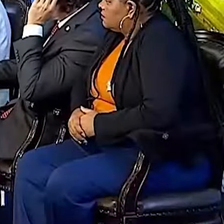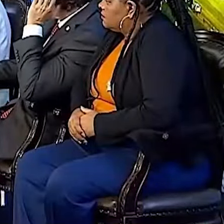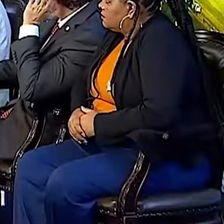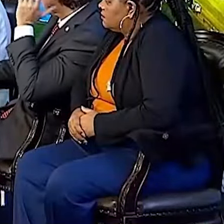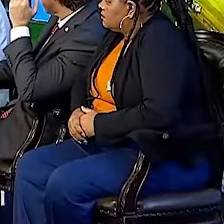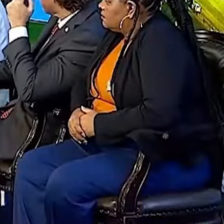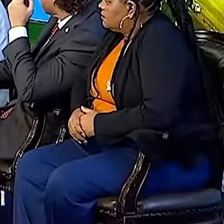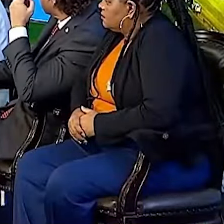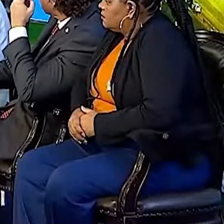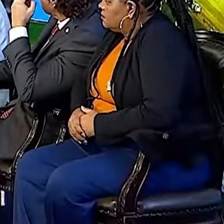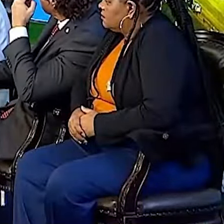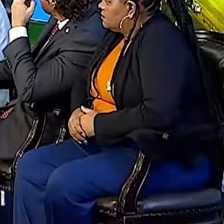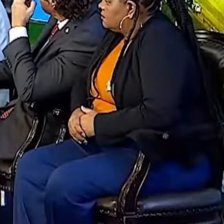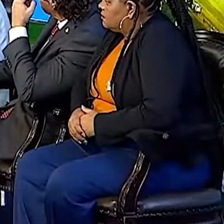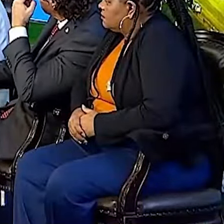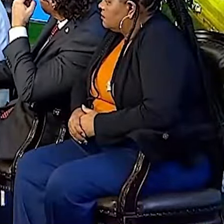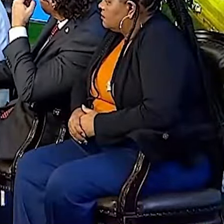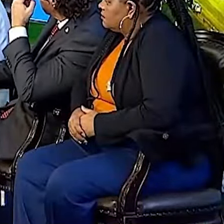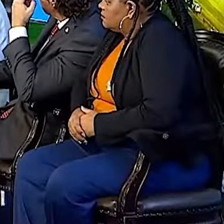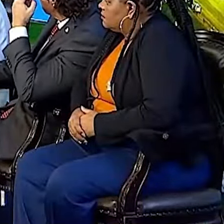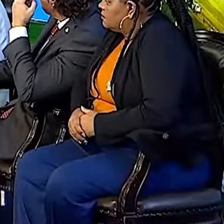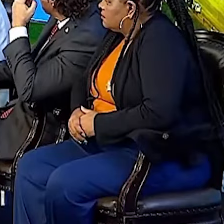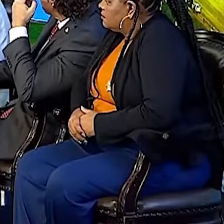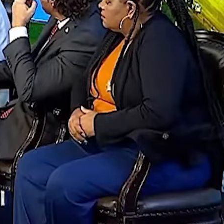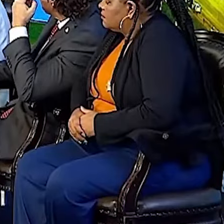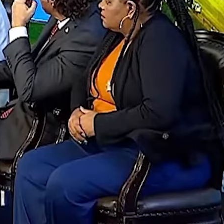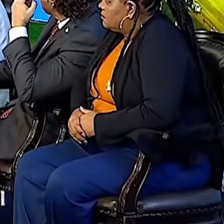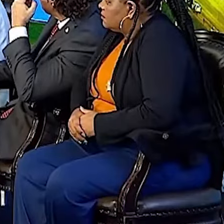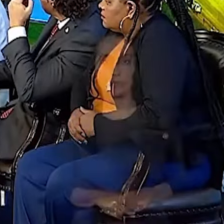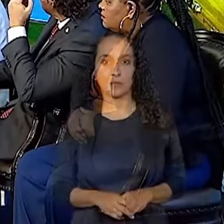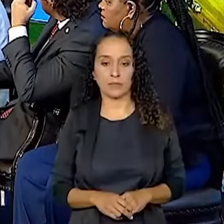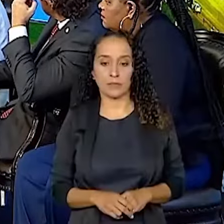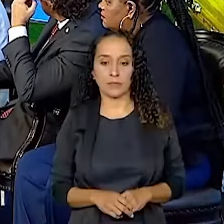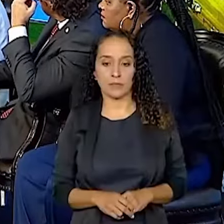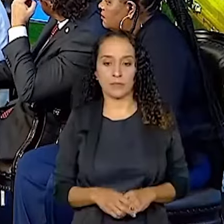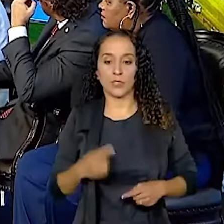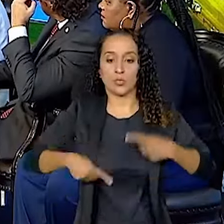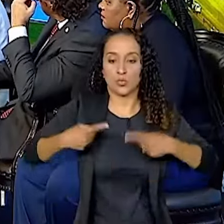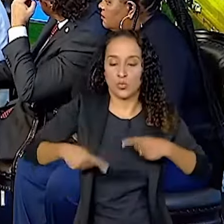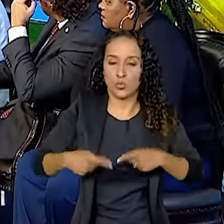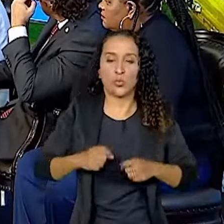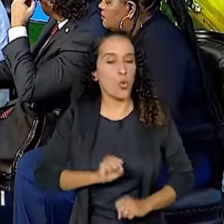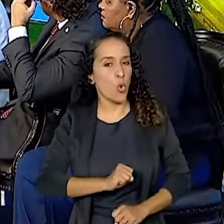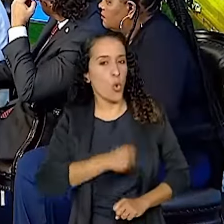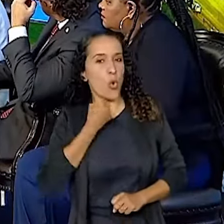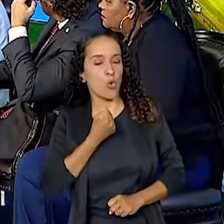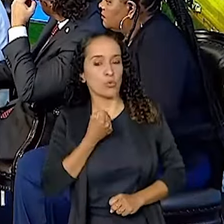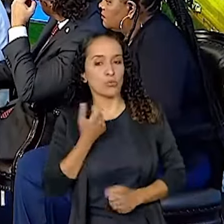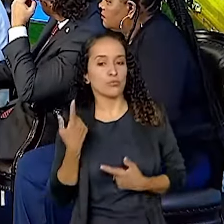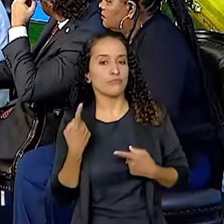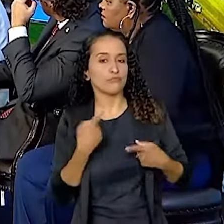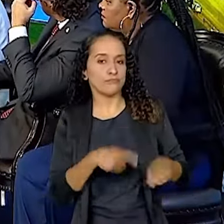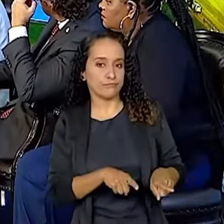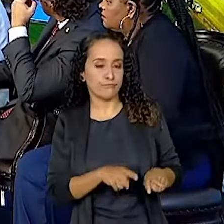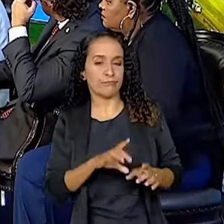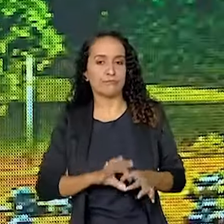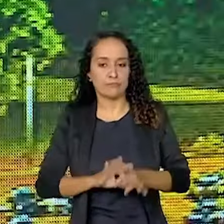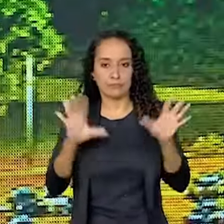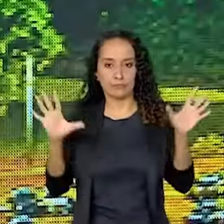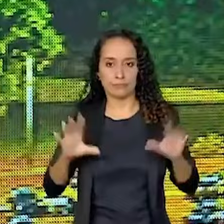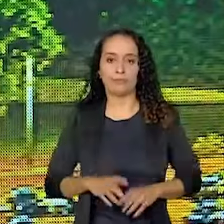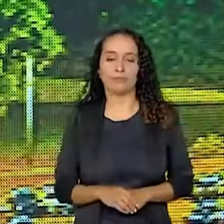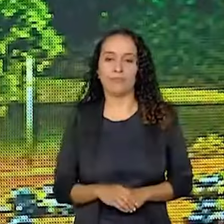desinformação premeditada e fraudulenta, amplificaram os discursos de ódio e antidemocráticos.